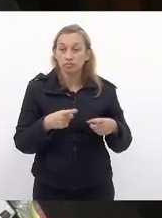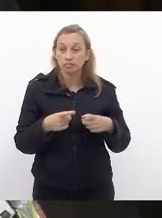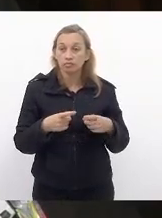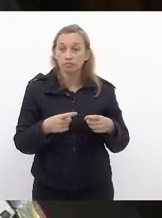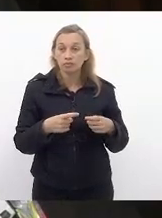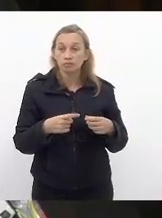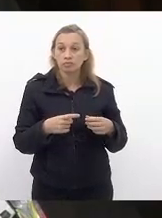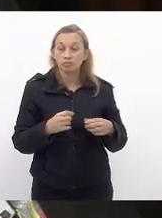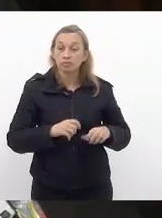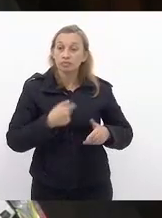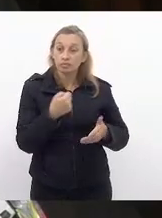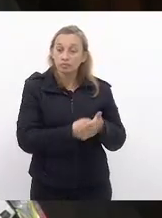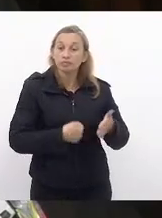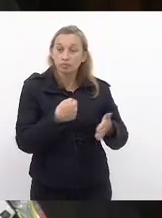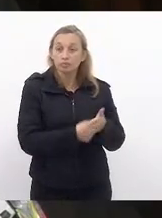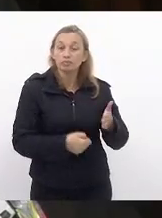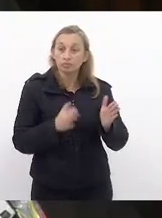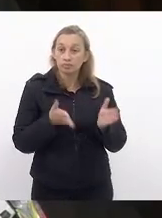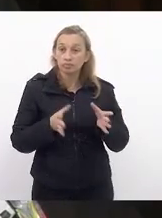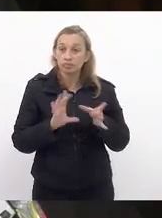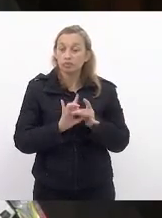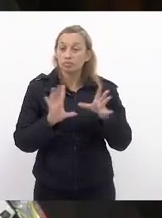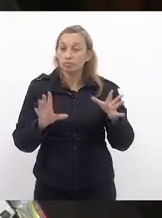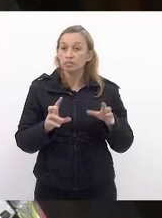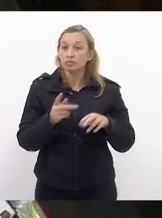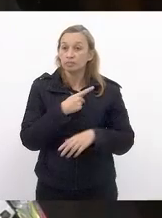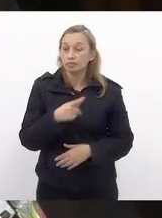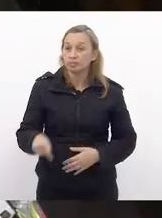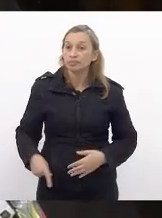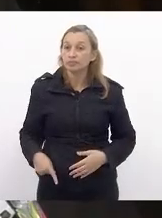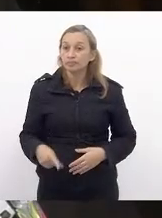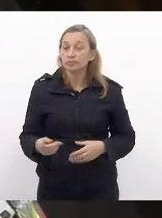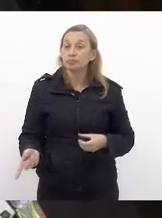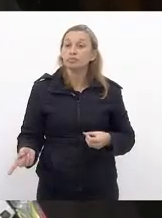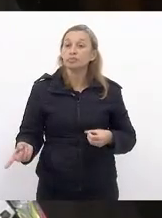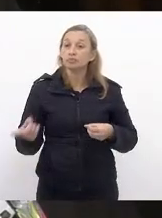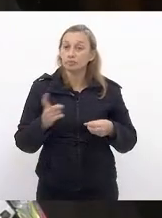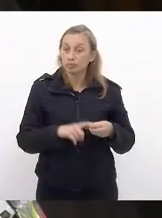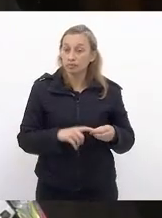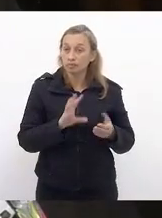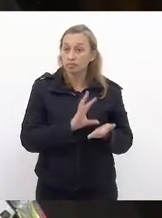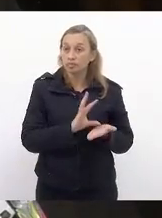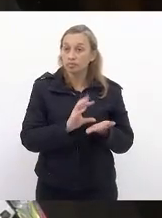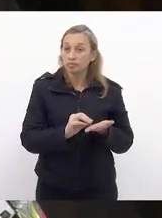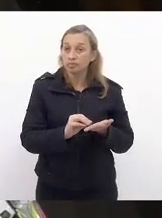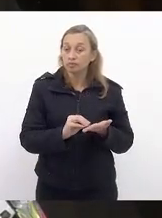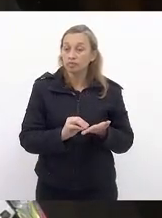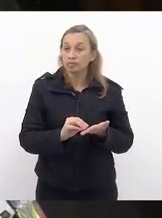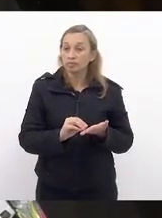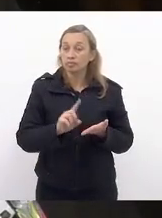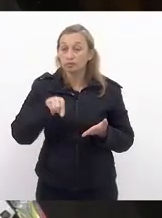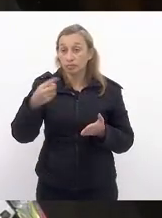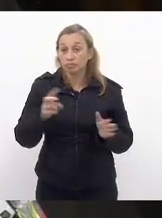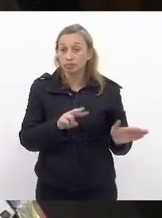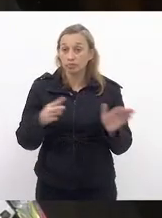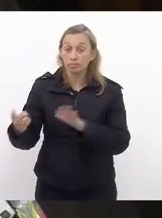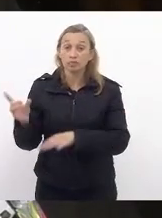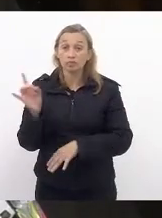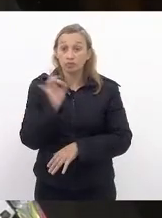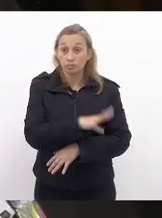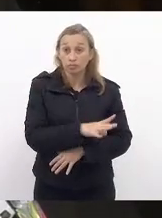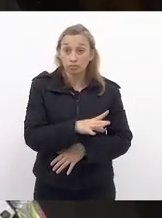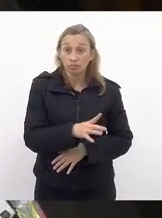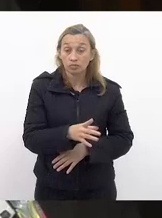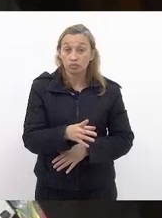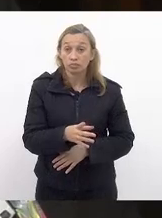agora é que democraticamente a presidência traga o projeto na semana próximo que a última semana